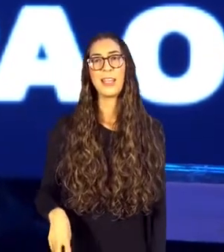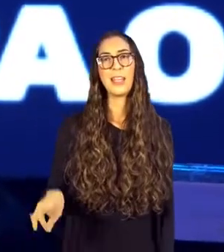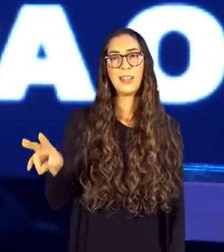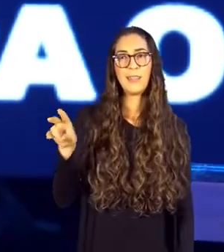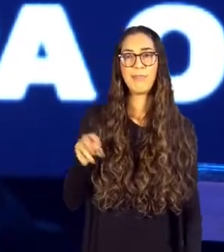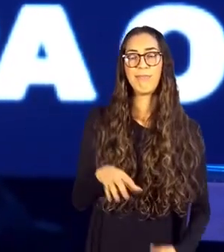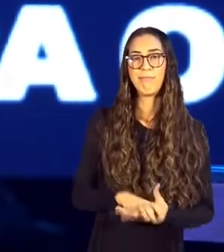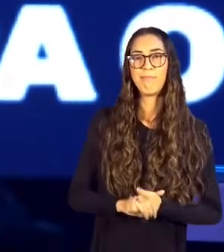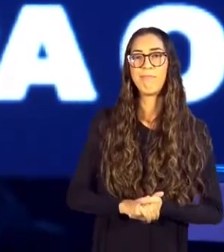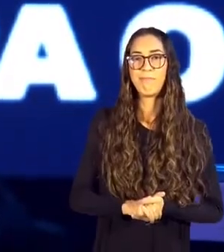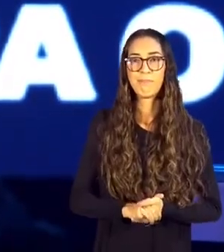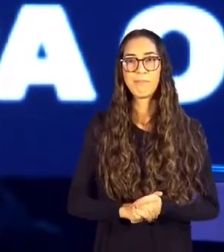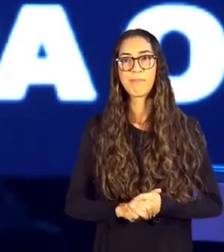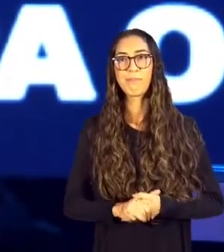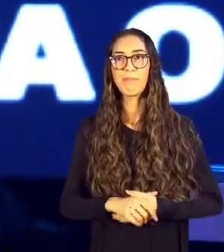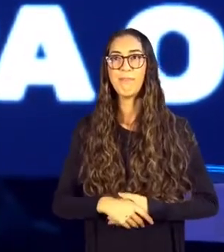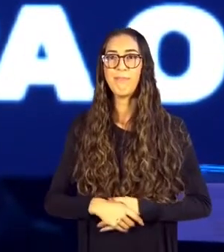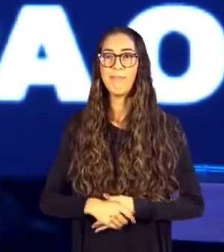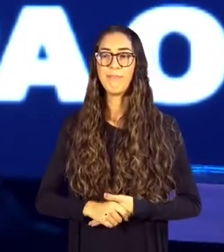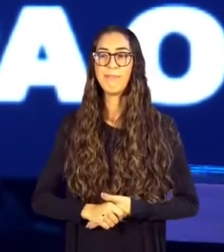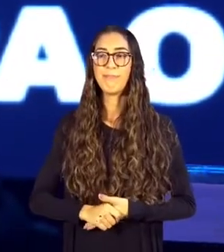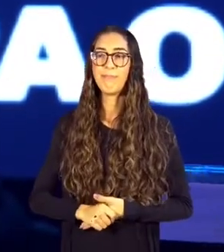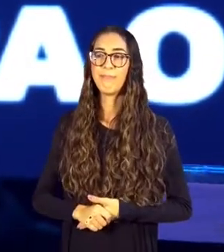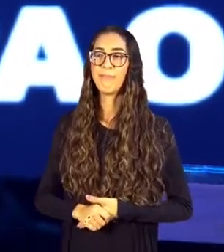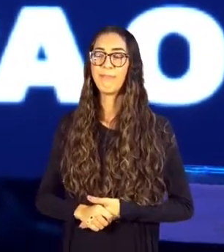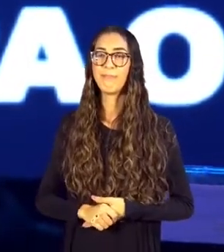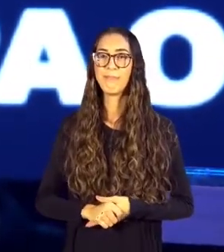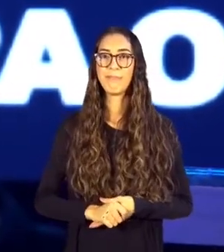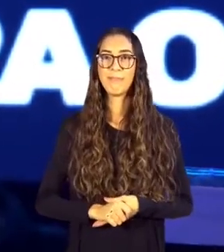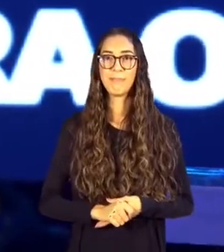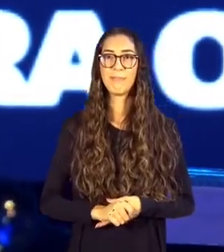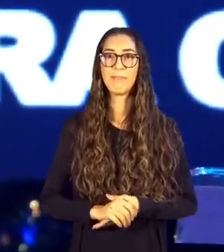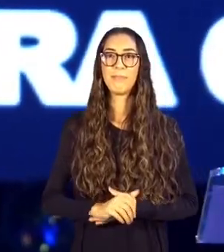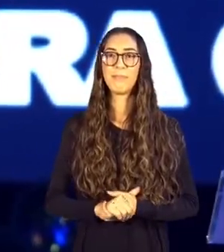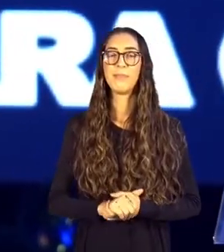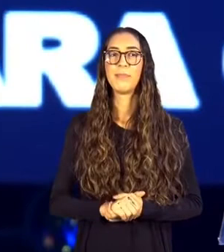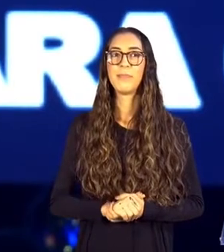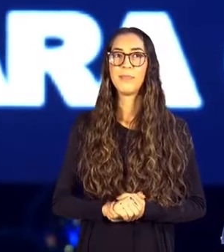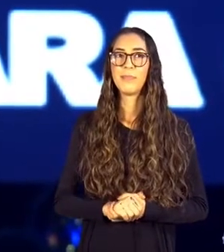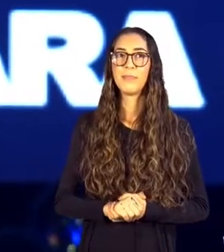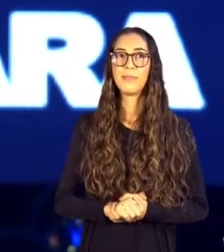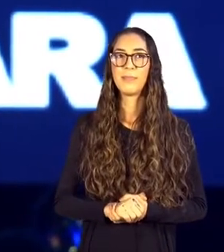elevado à 17ª potência, é 1,017 zeros.